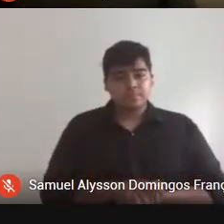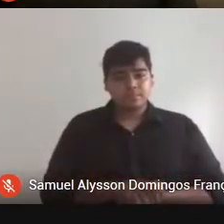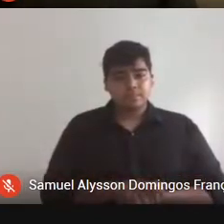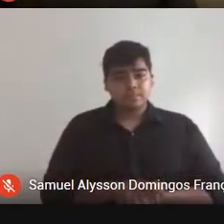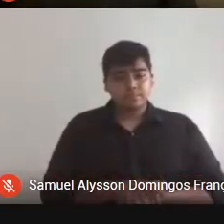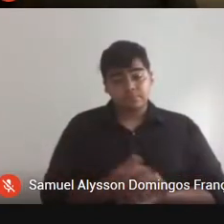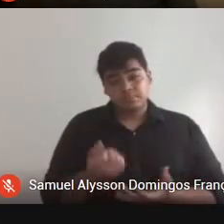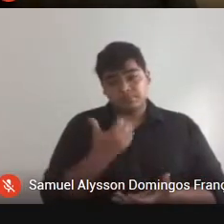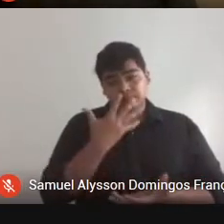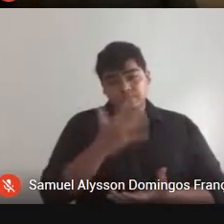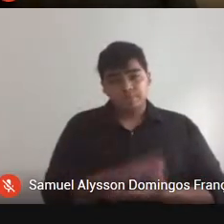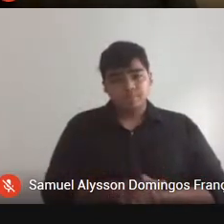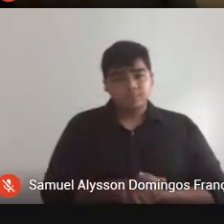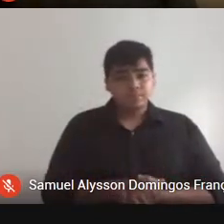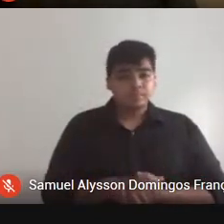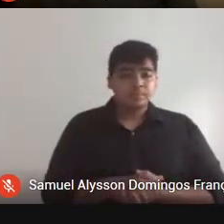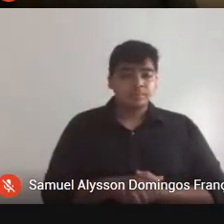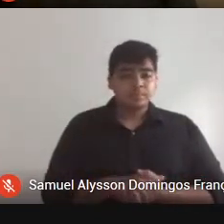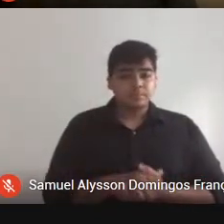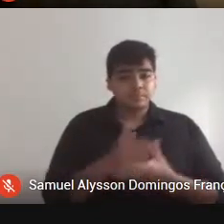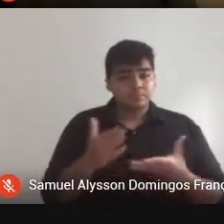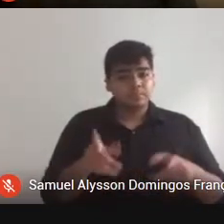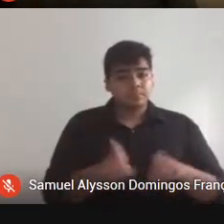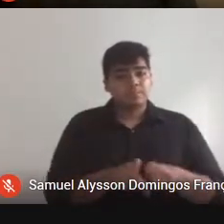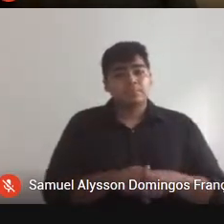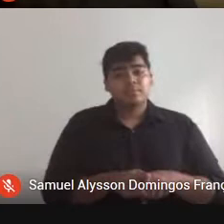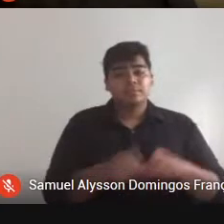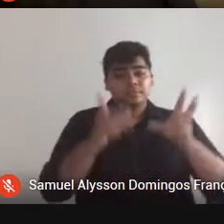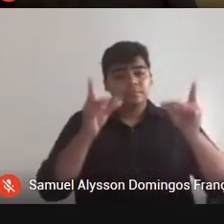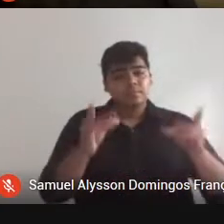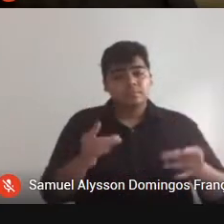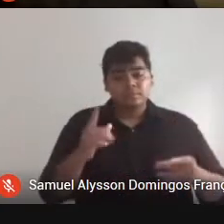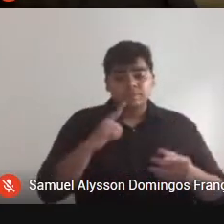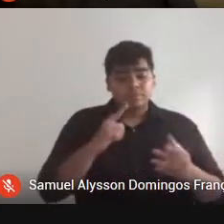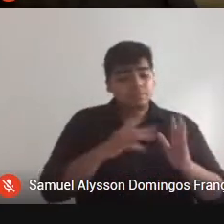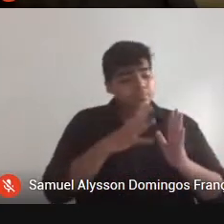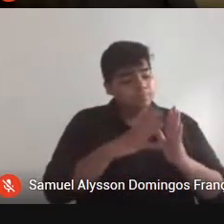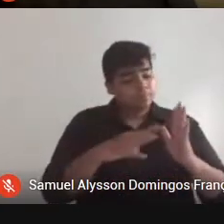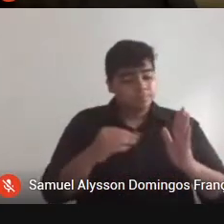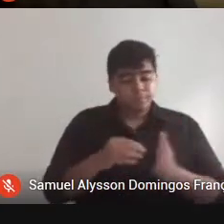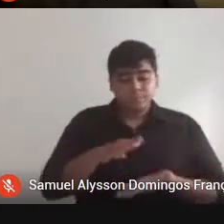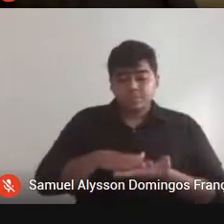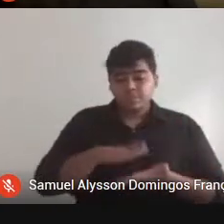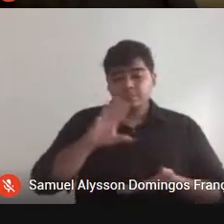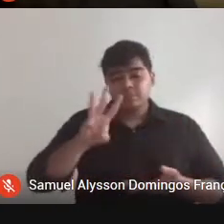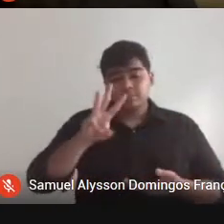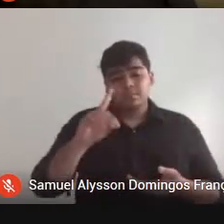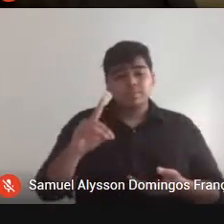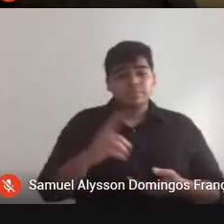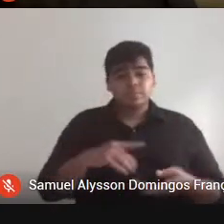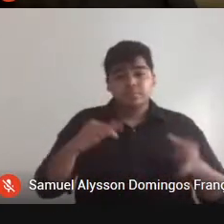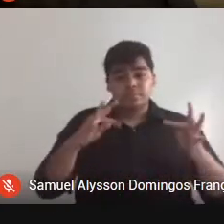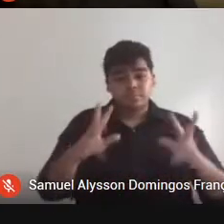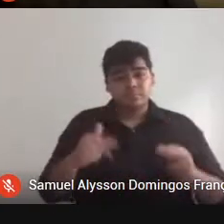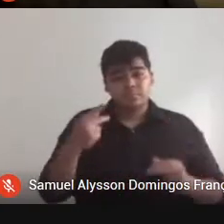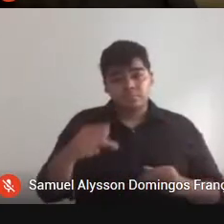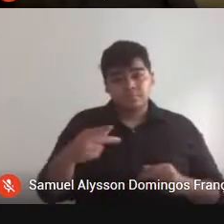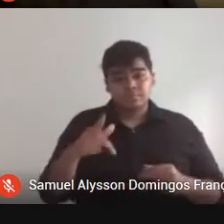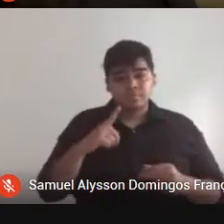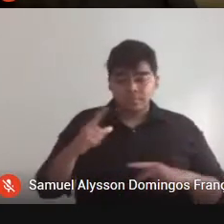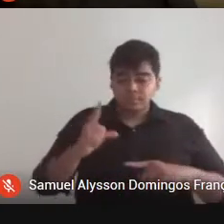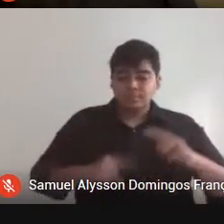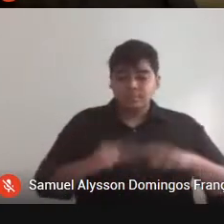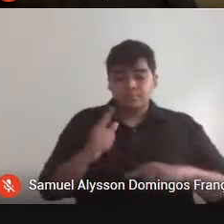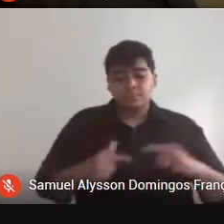Bom, e também, sim, só um detalhe, né? Esses modelos impressos em 3D, todos eles, a própria ferramenta Revit, você consegue